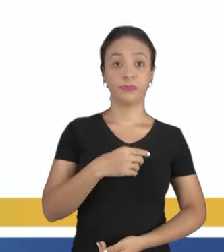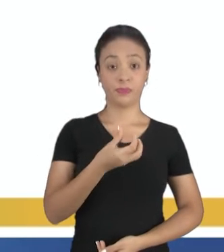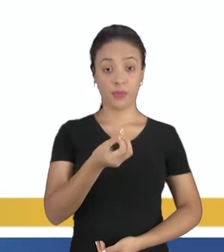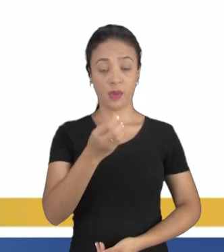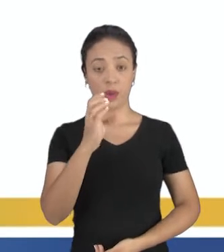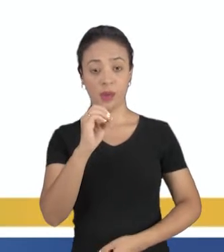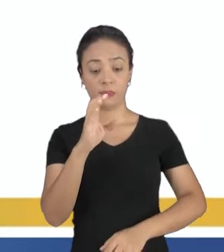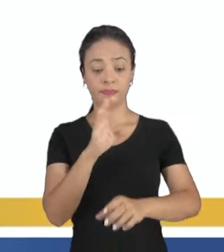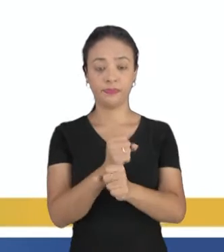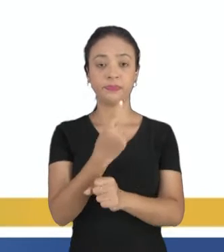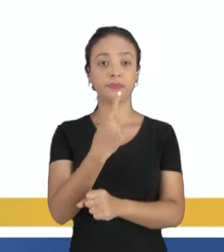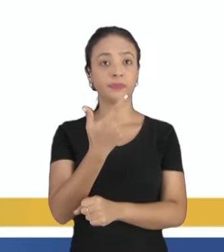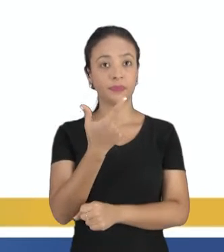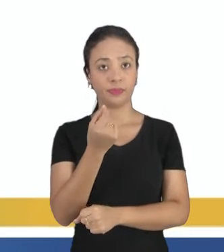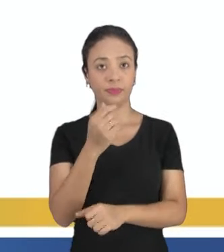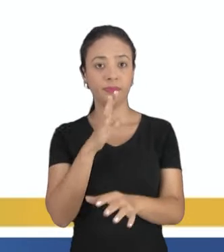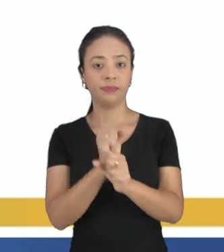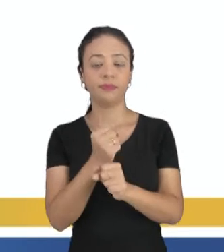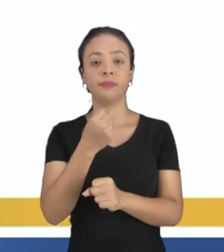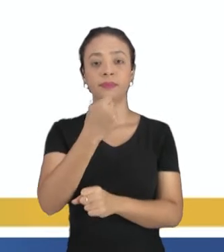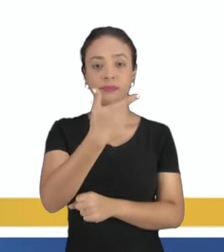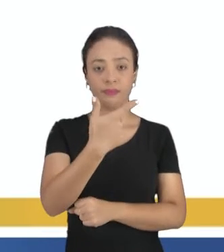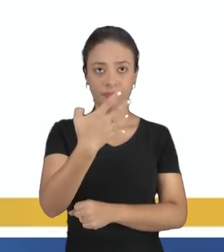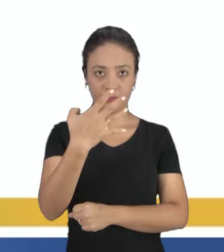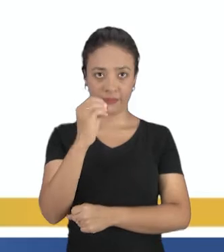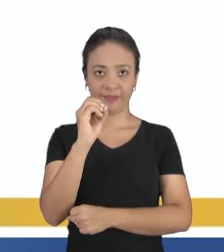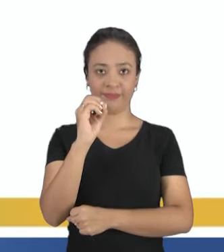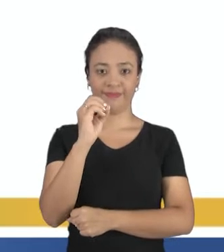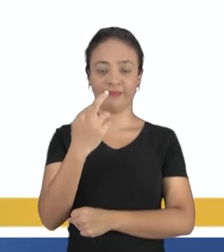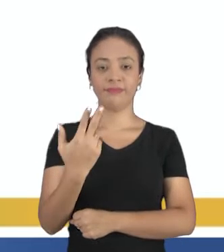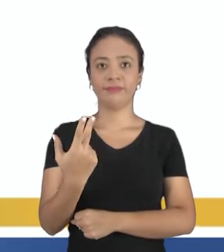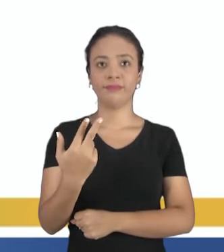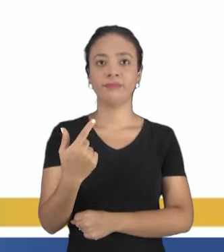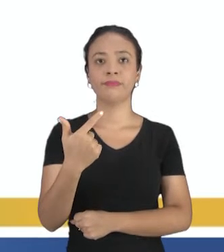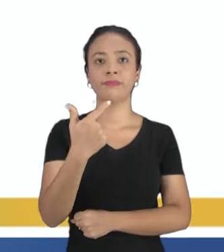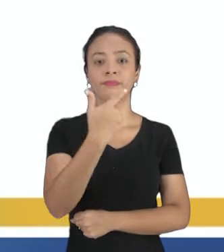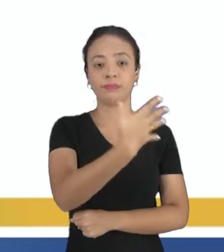mais 120 mais 240, que é igual a